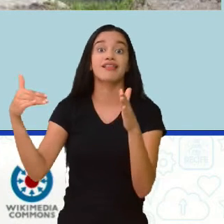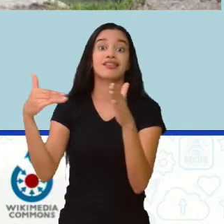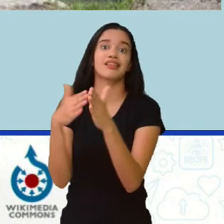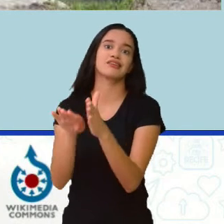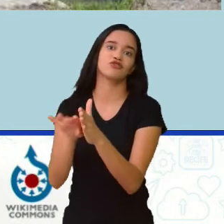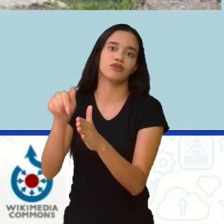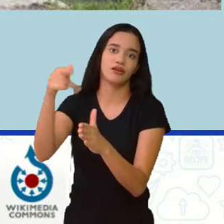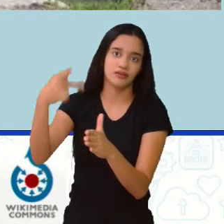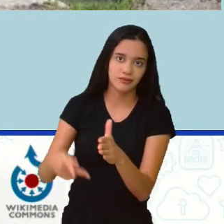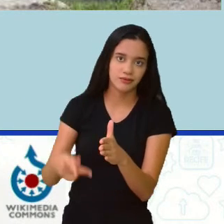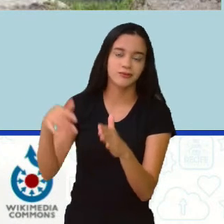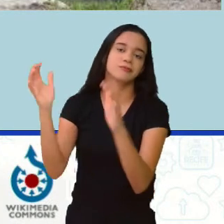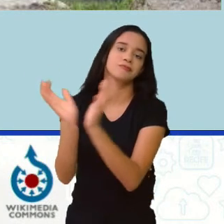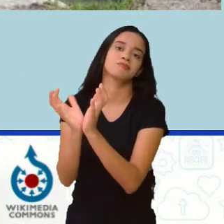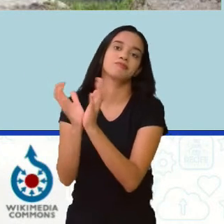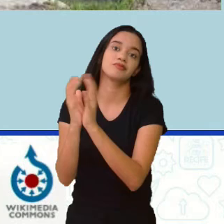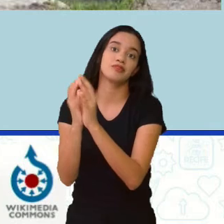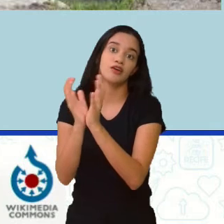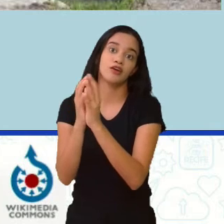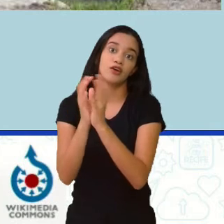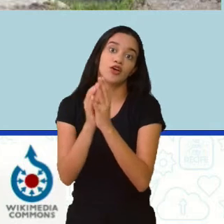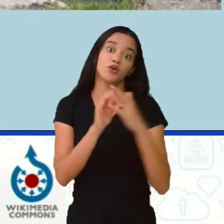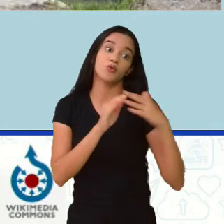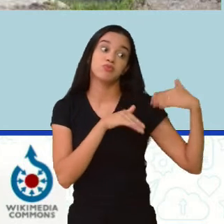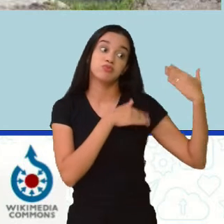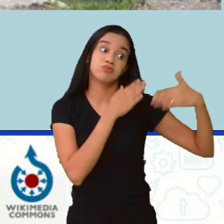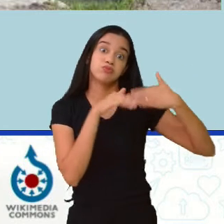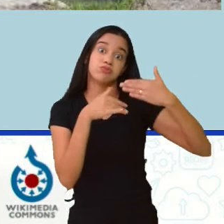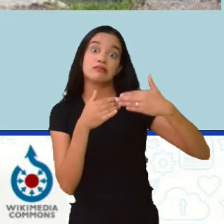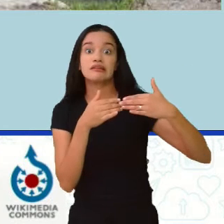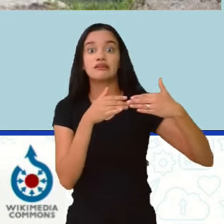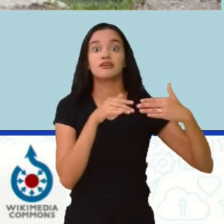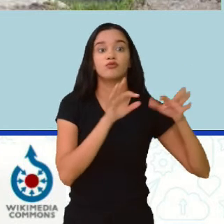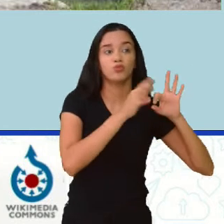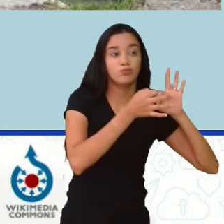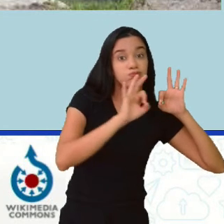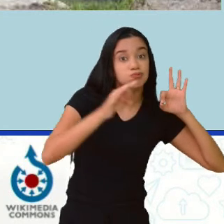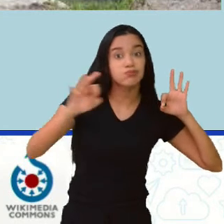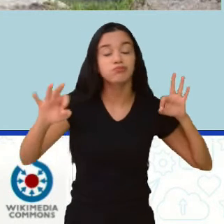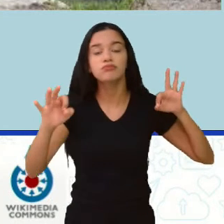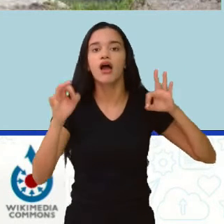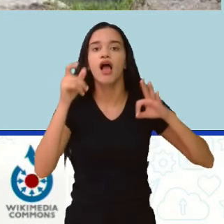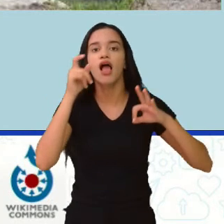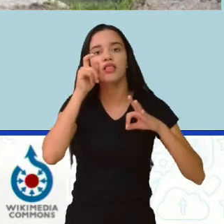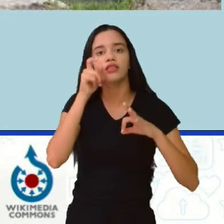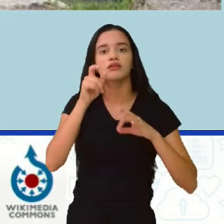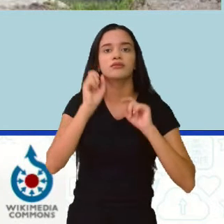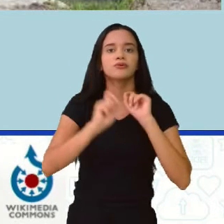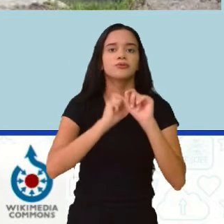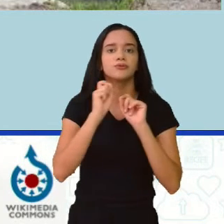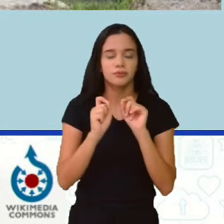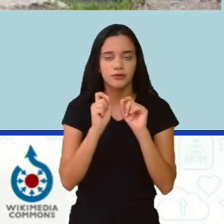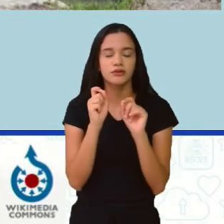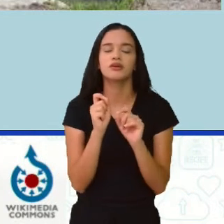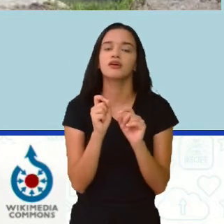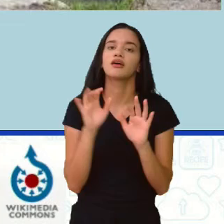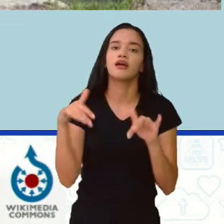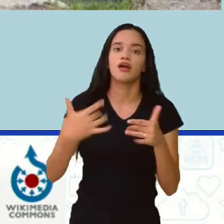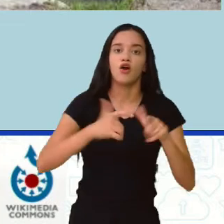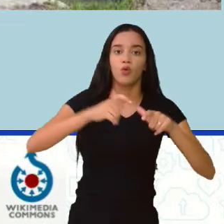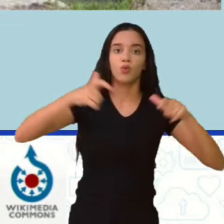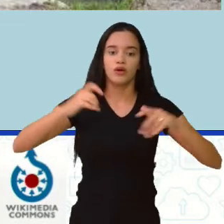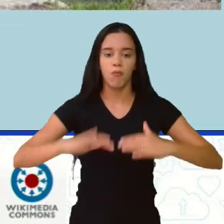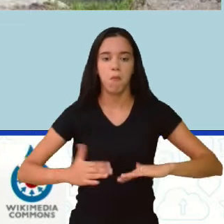Então, observem aí que ele vem distante, né? E é interessante, gente, que ele não nasce assim um grande volume